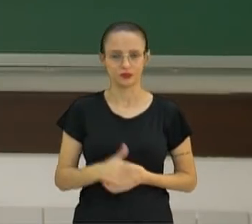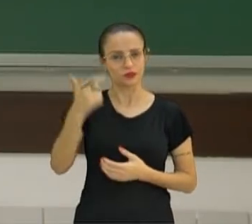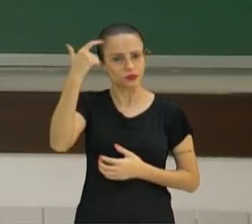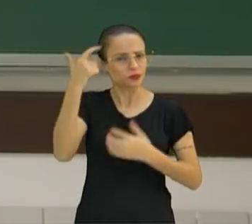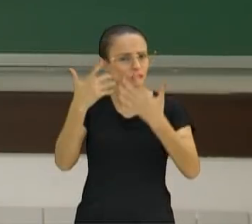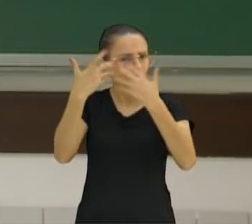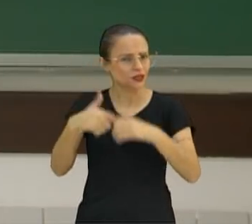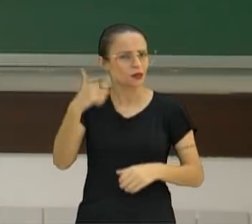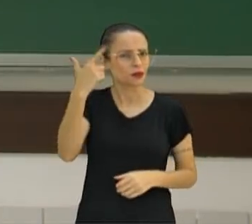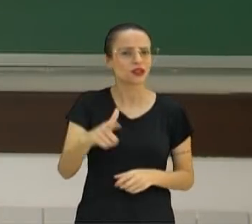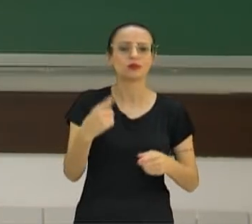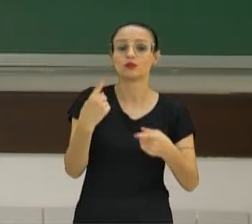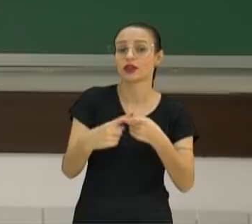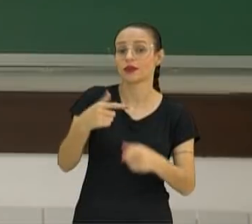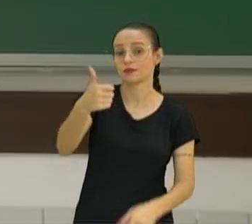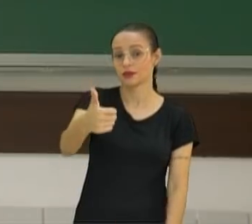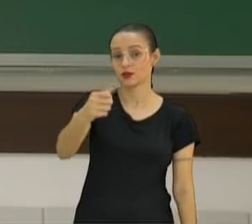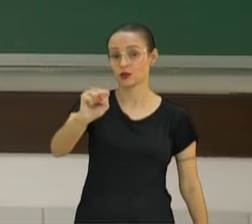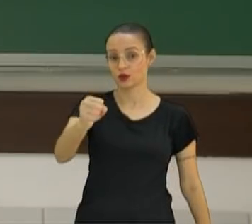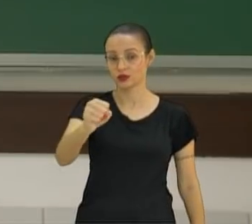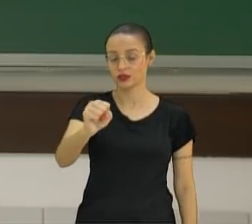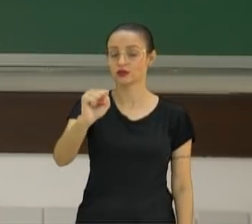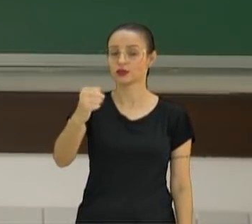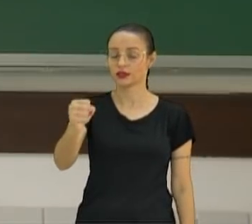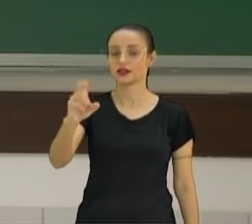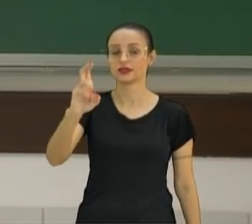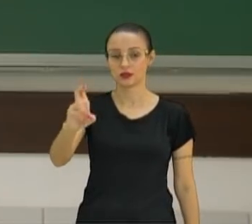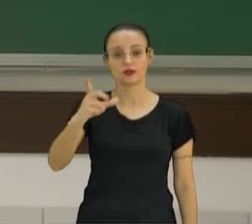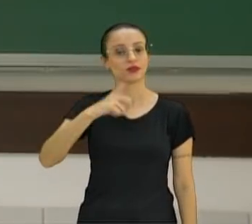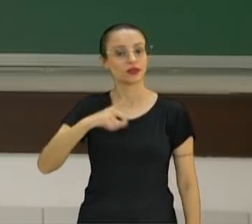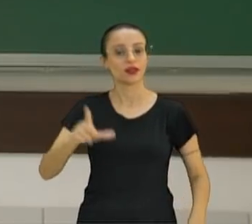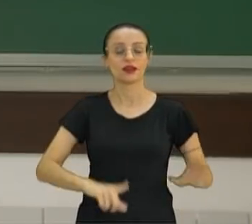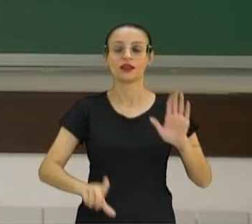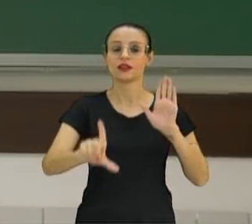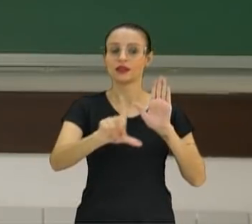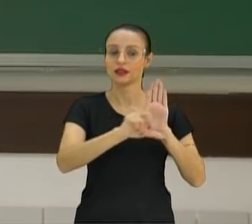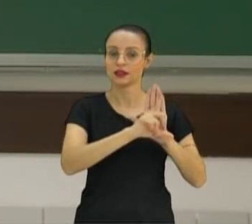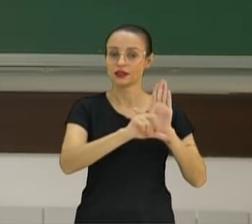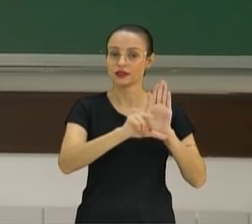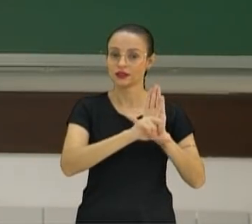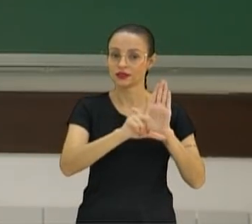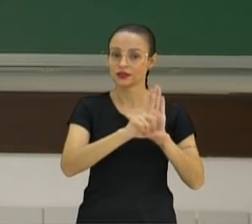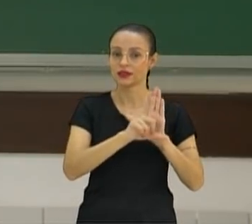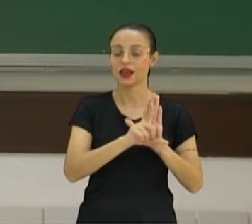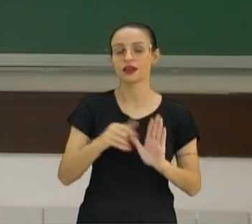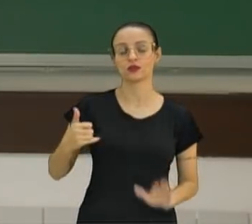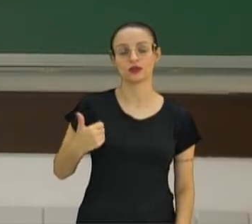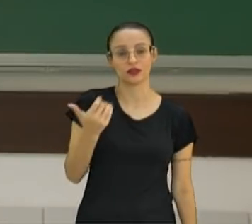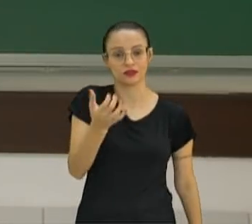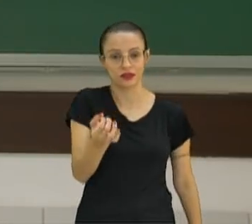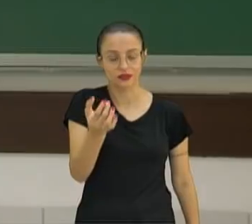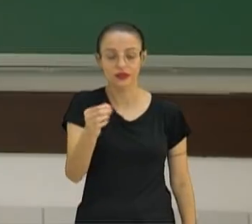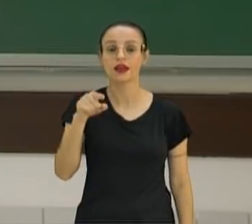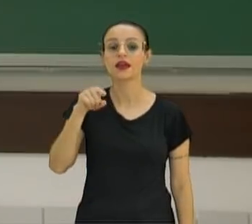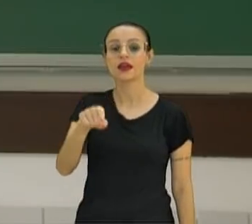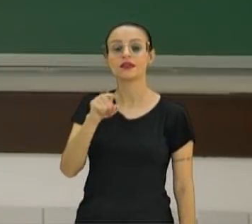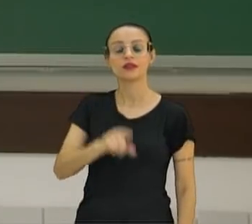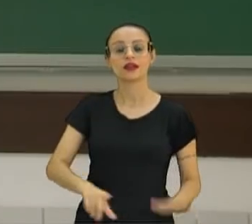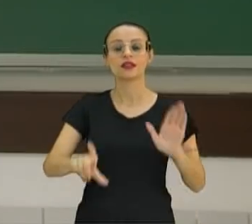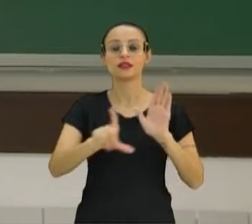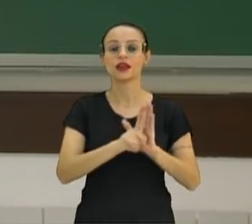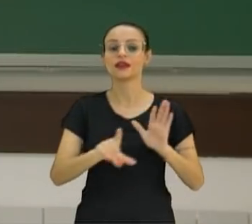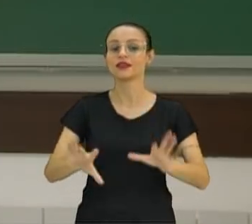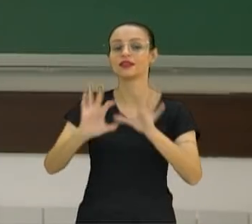um pouquinho mais, porque em 1885 nós vamos ter a lei do sexagenário. Essa lei ela vai